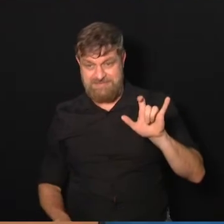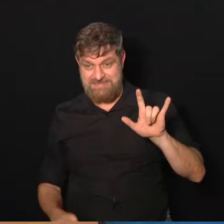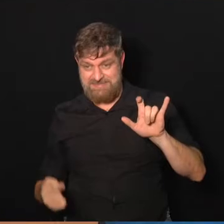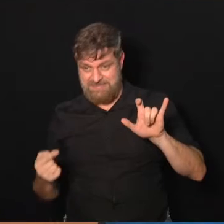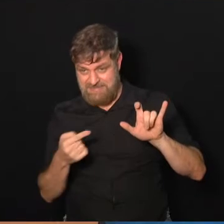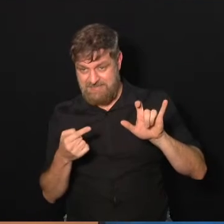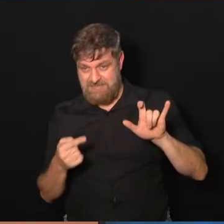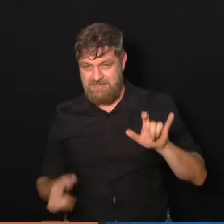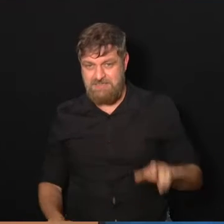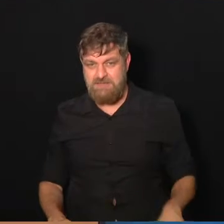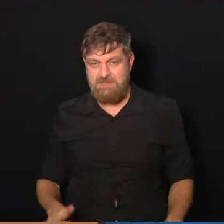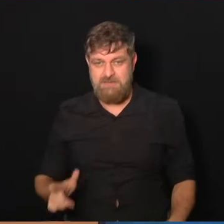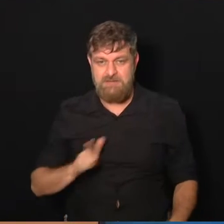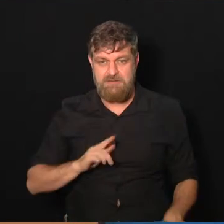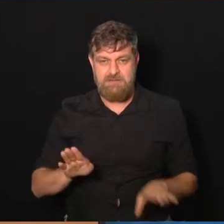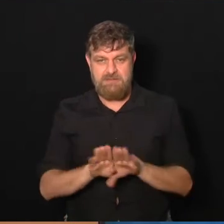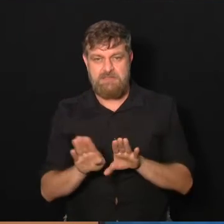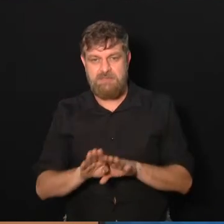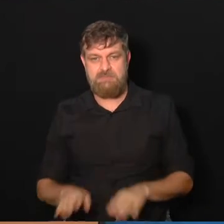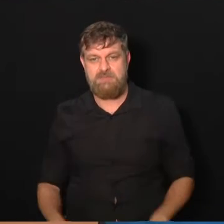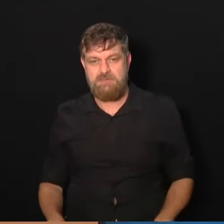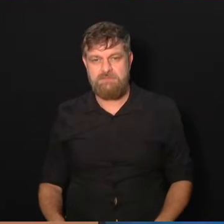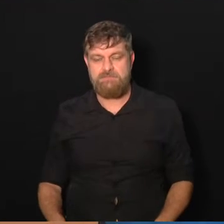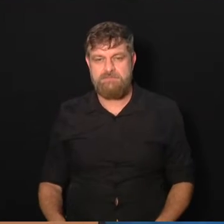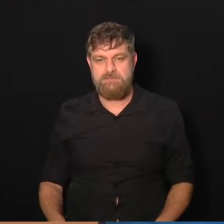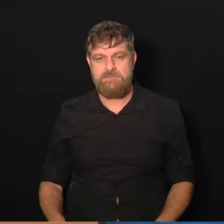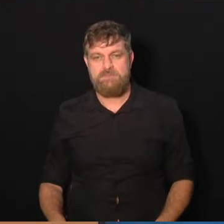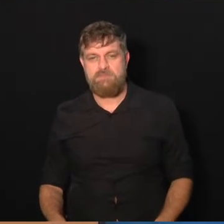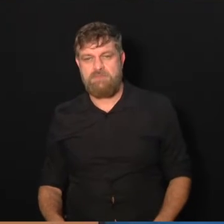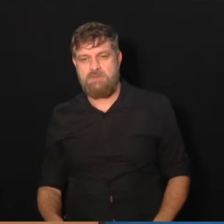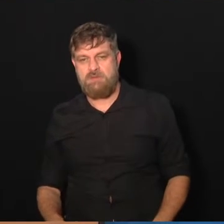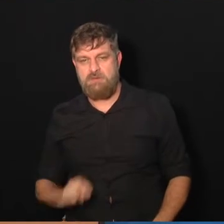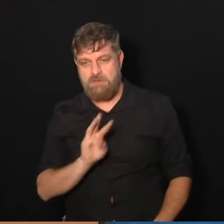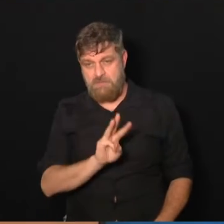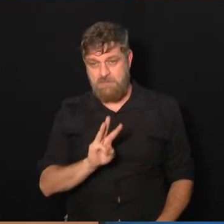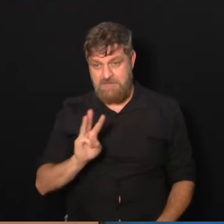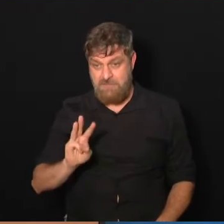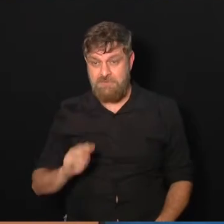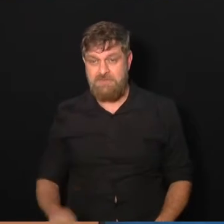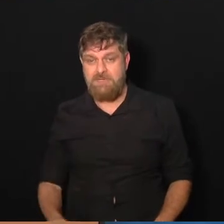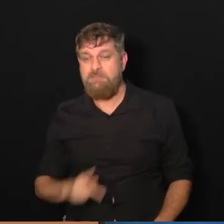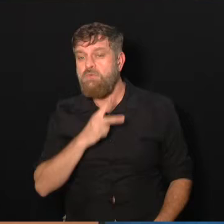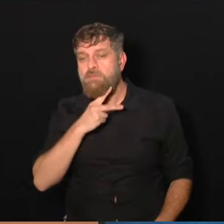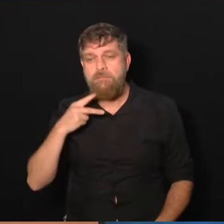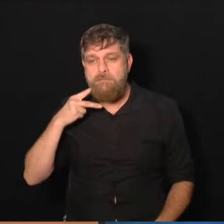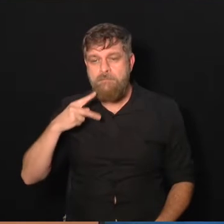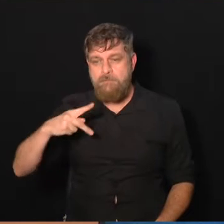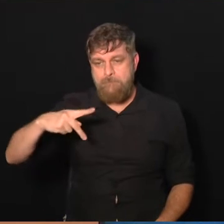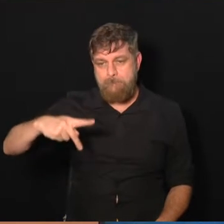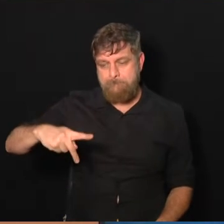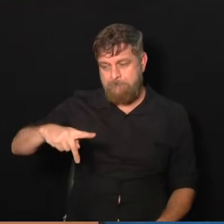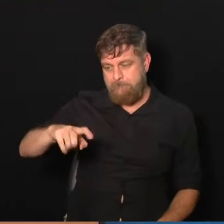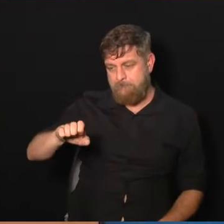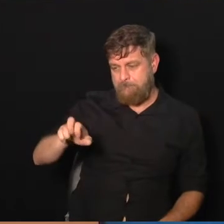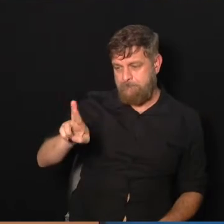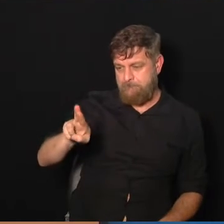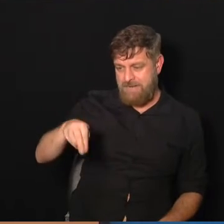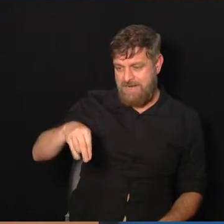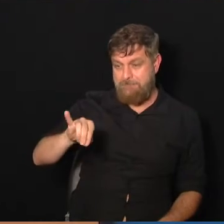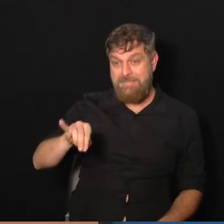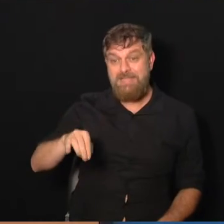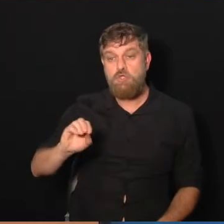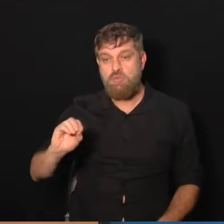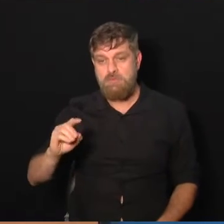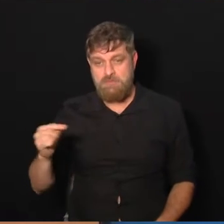Instagram, estamos na página do vereador Permínio Monteiro, pode seguir o nosso trabalho, onde toda a população pode